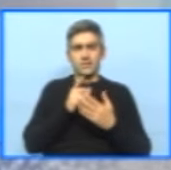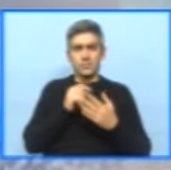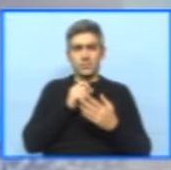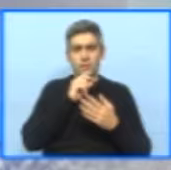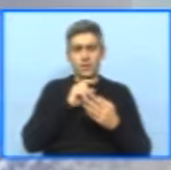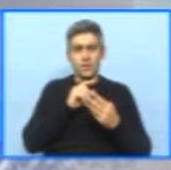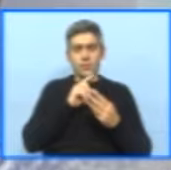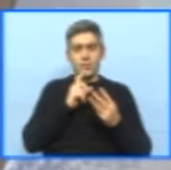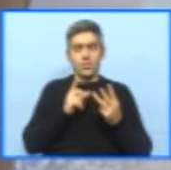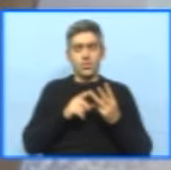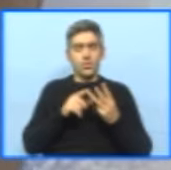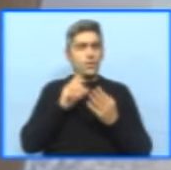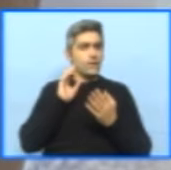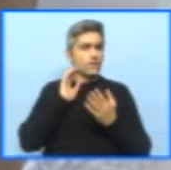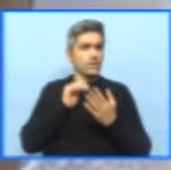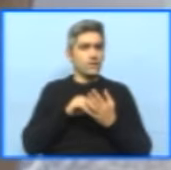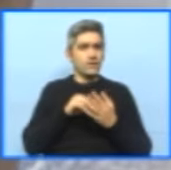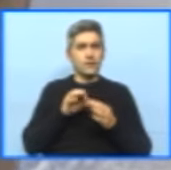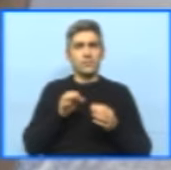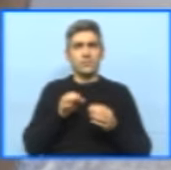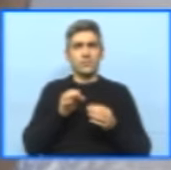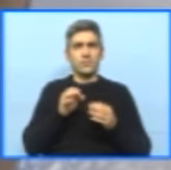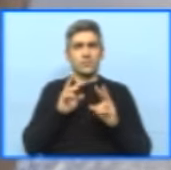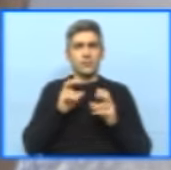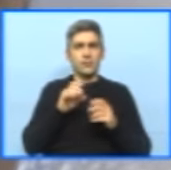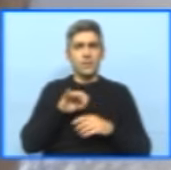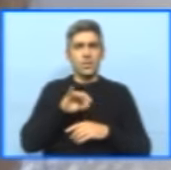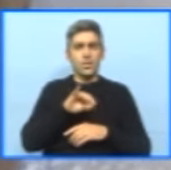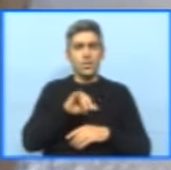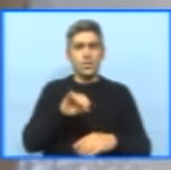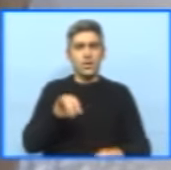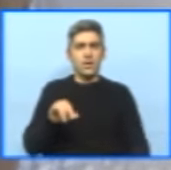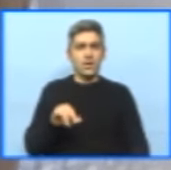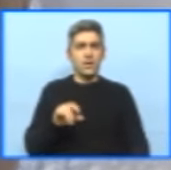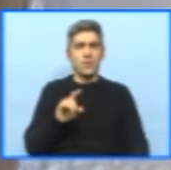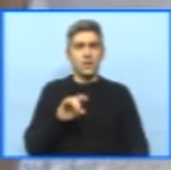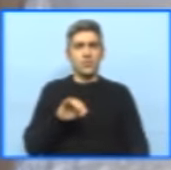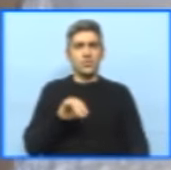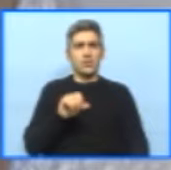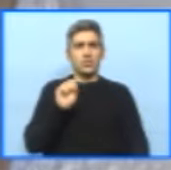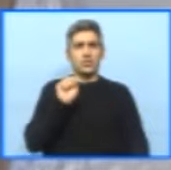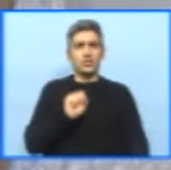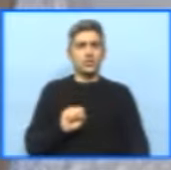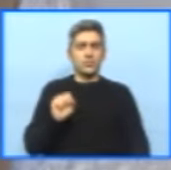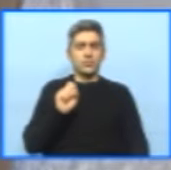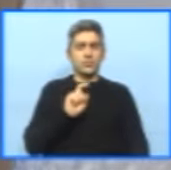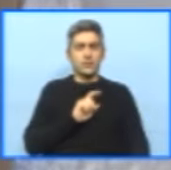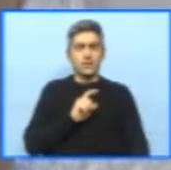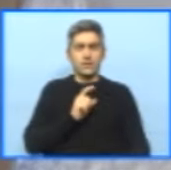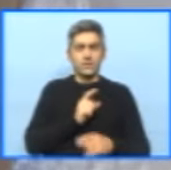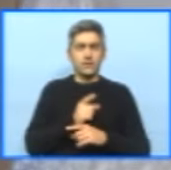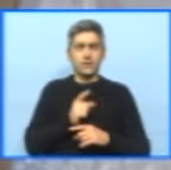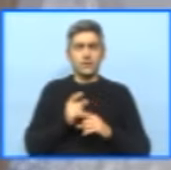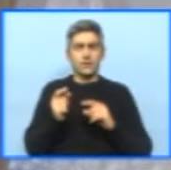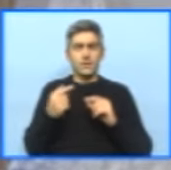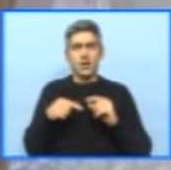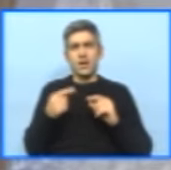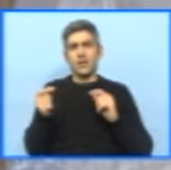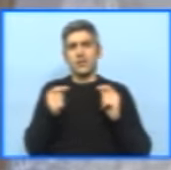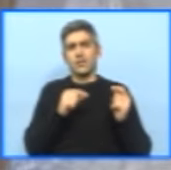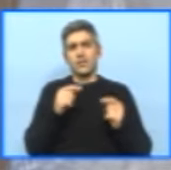outro tema, que é o tema do lugar. O tema já não é um lugar geográfico, porque há aqui o debate a propósito de onde